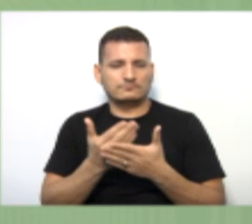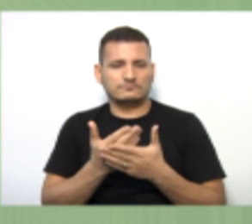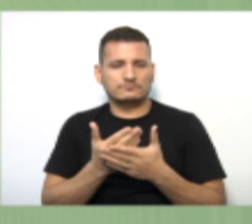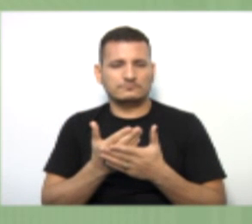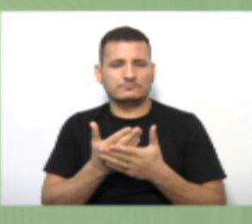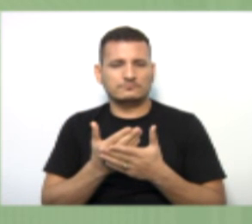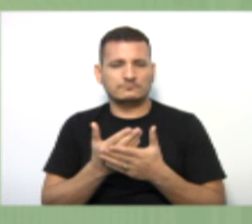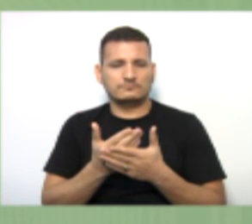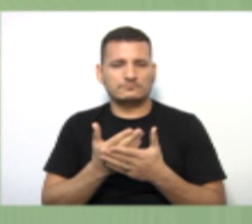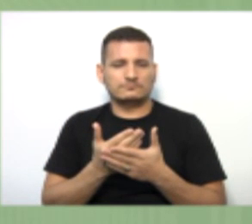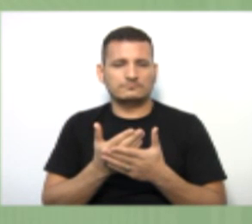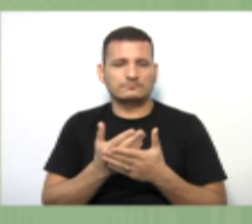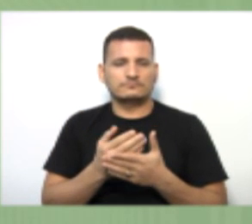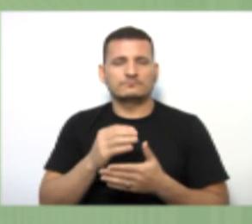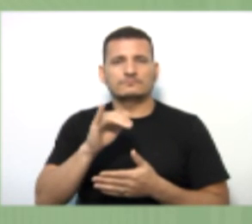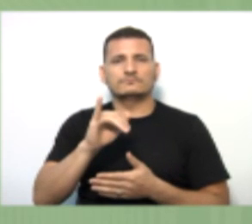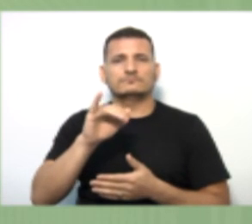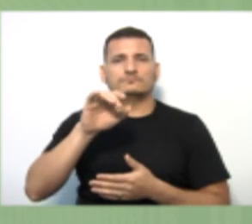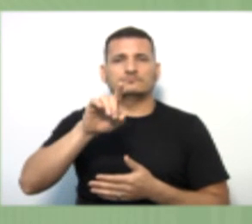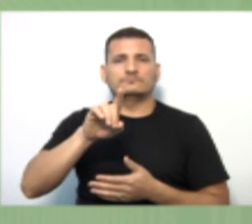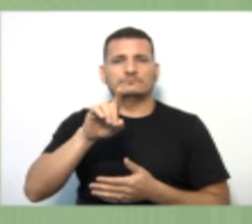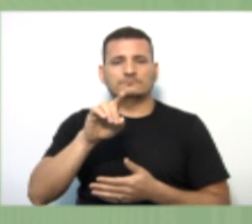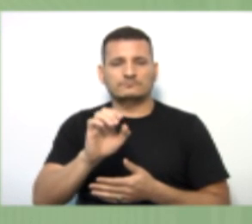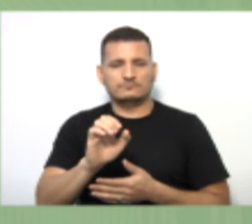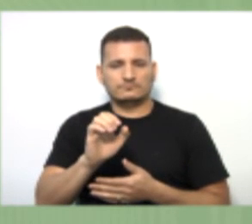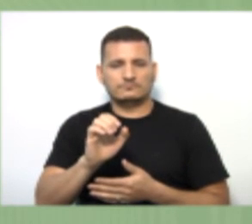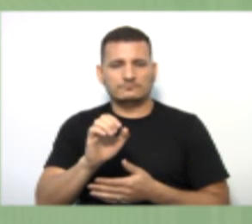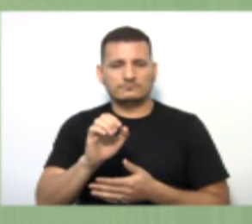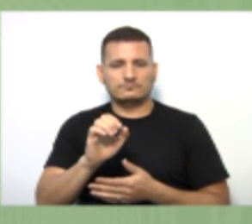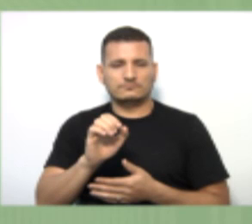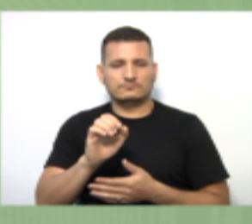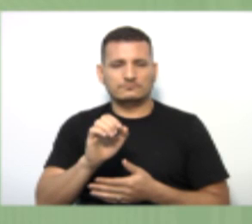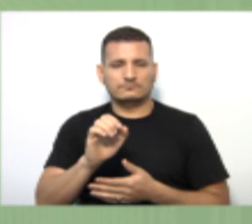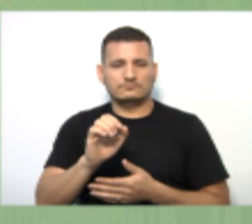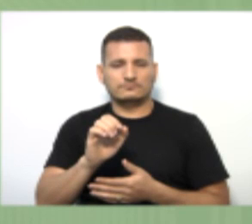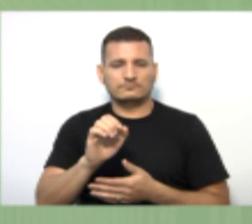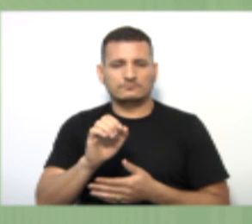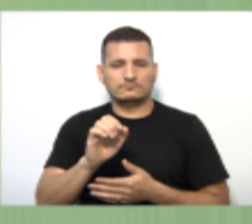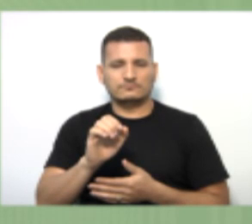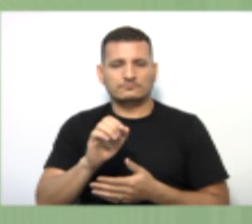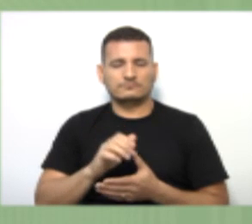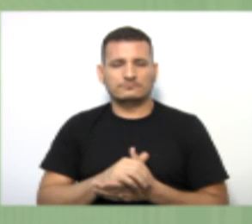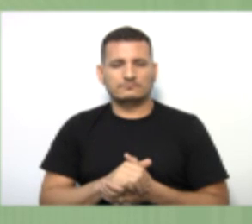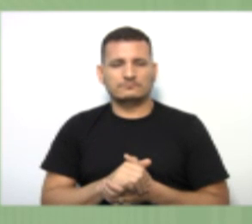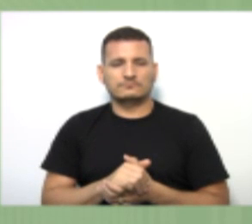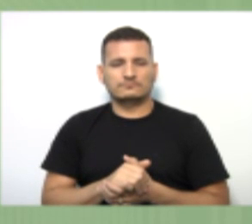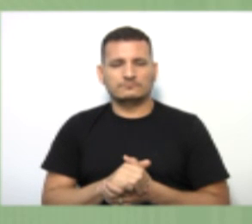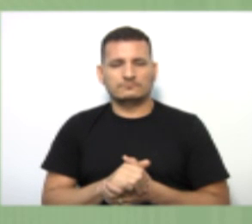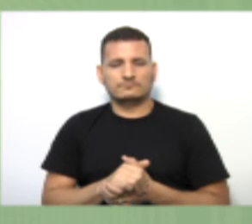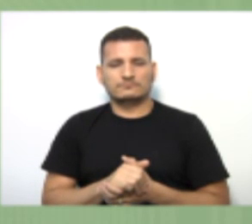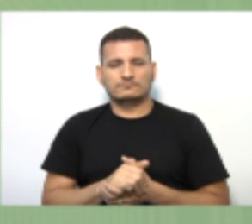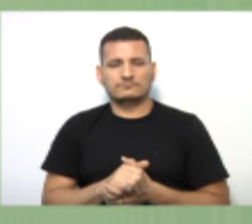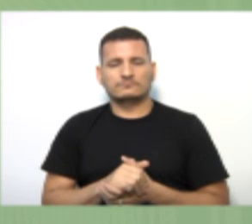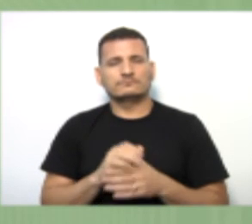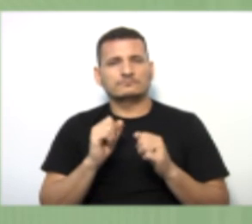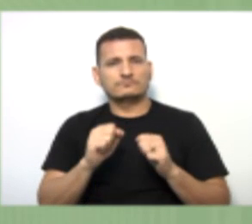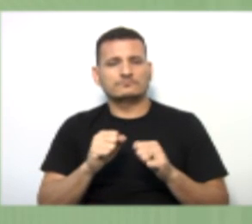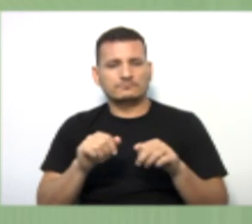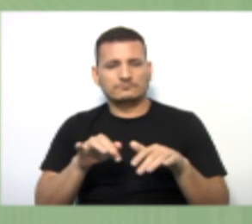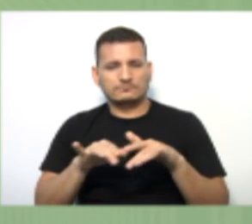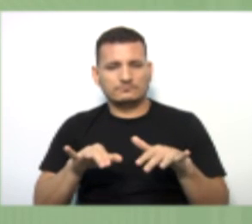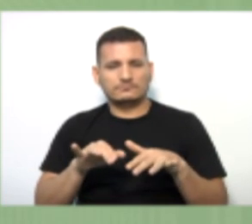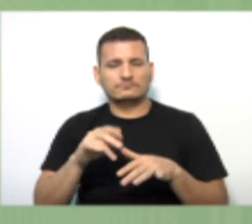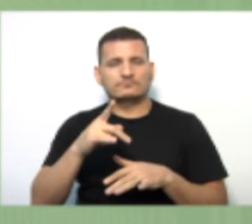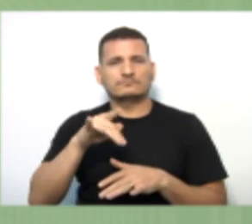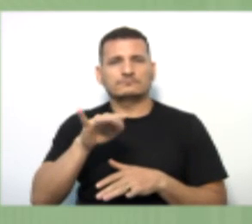das nossas aulas, a IDE, que é essa daqui, mas eu vou ler para vocês, tá? O que são IDE. Podemos programar em